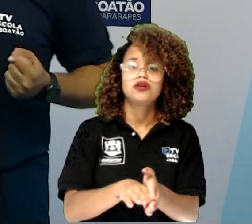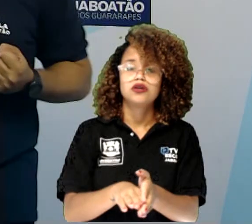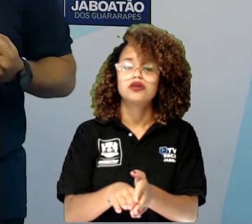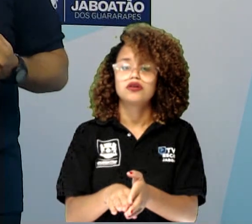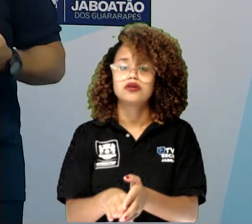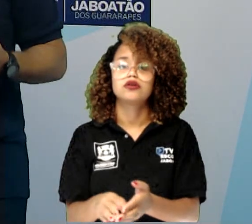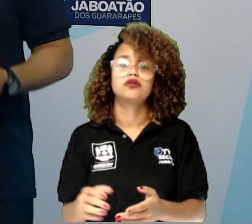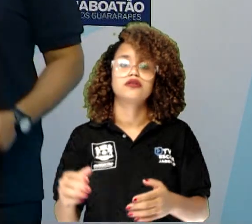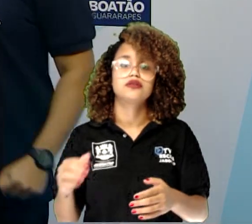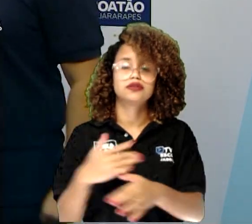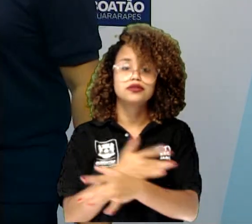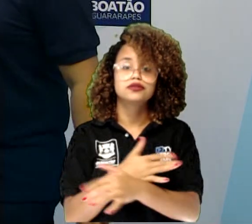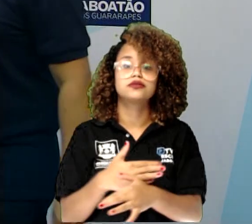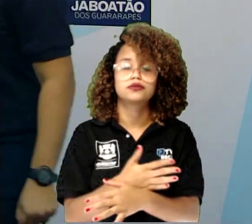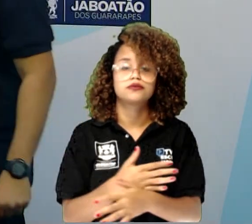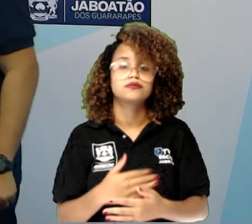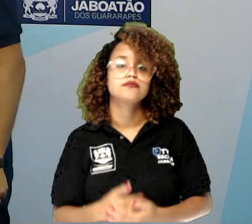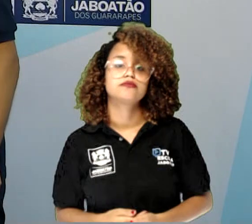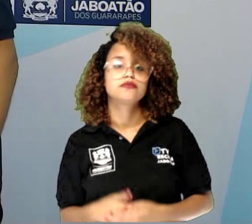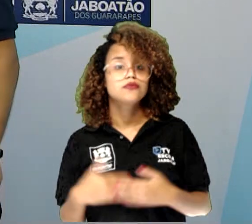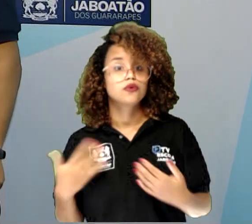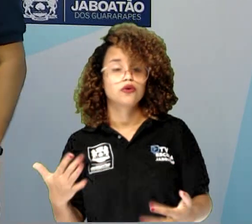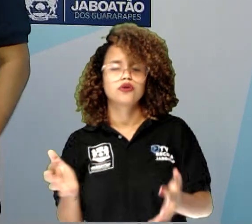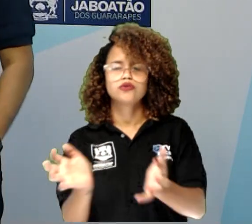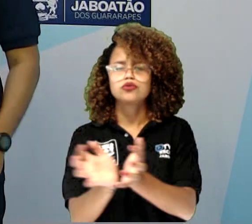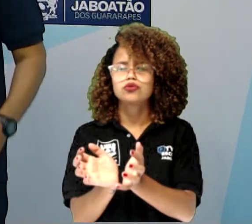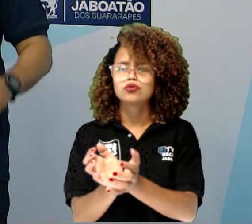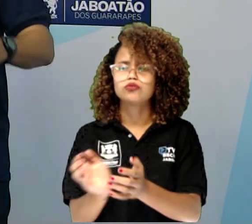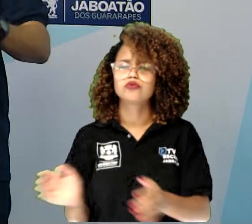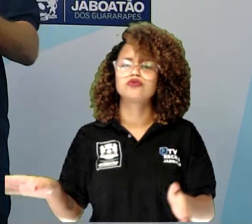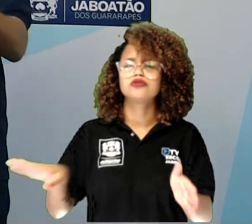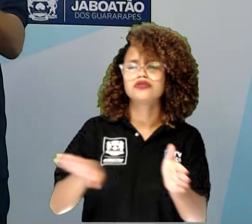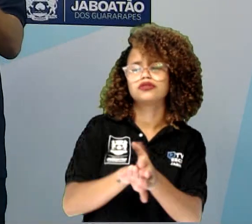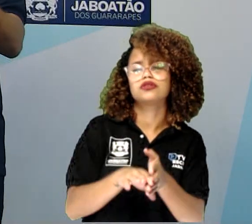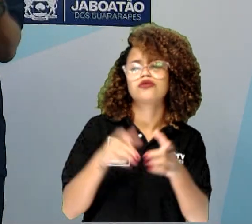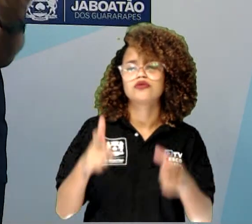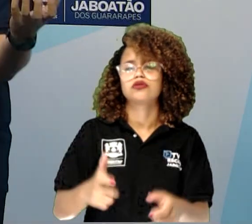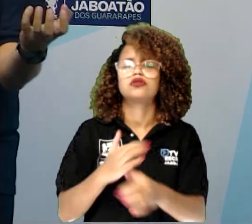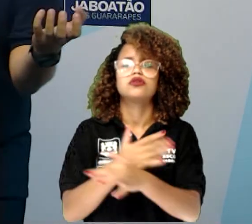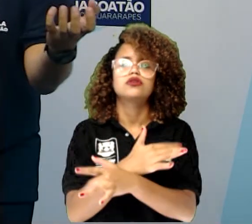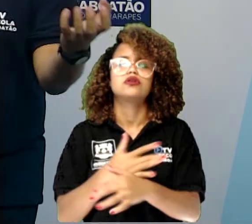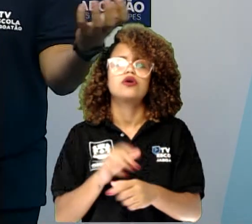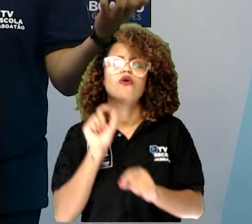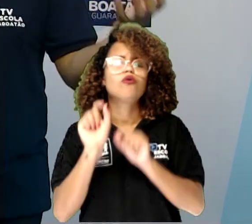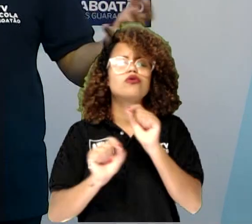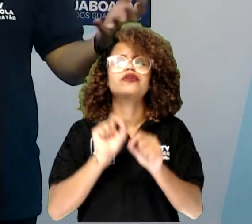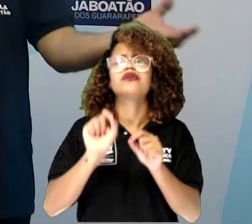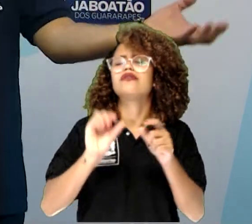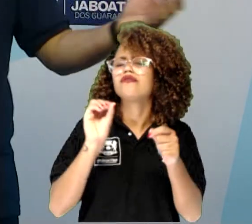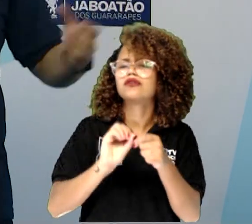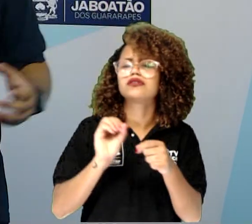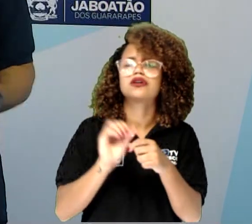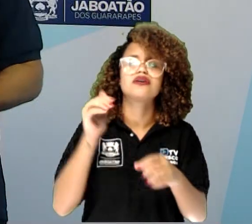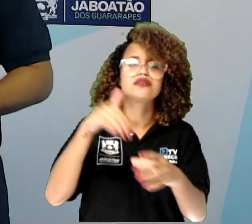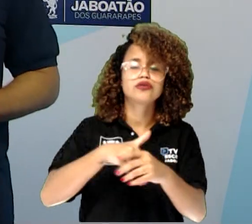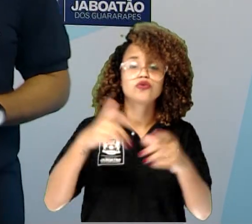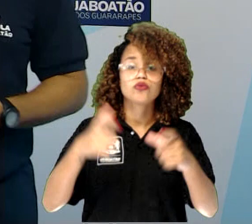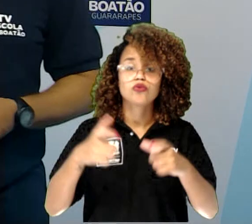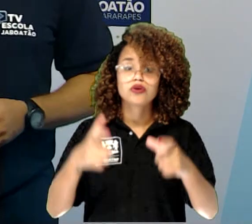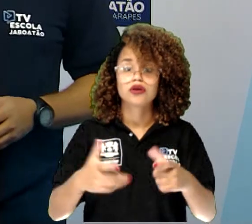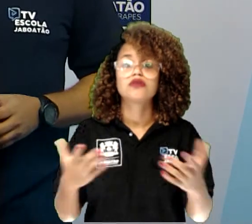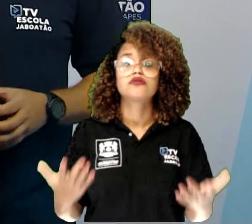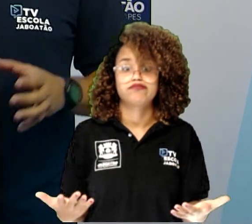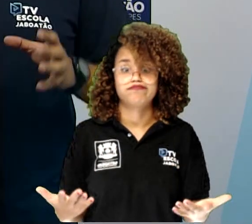aqui para mim. Quando esse grupo chegar aqui no centro da cidade, qual será a ocupação que eles vão conseguir dentro de uma grande área